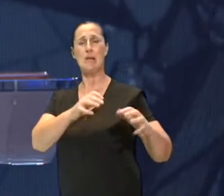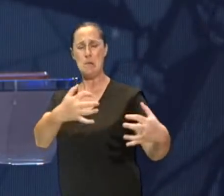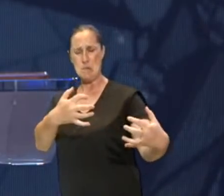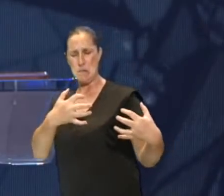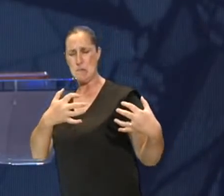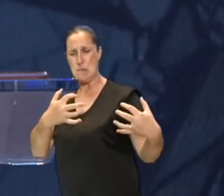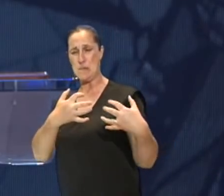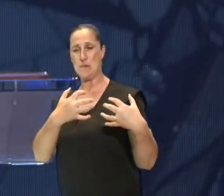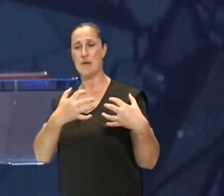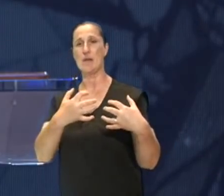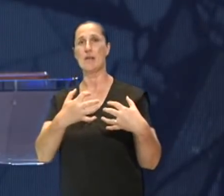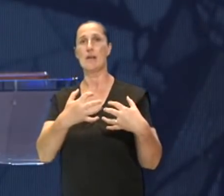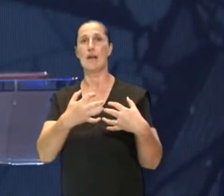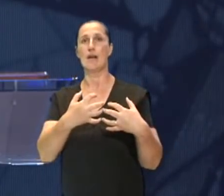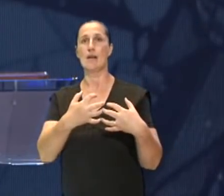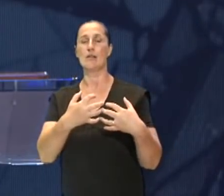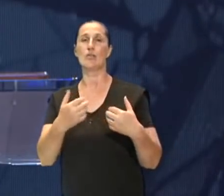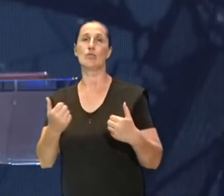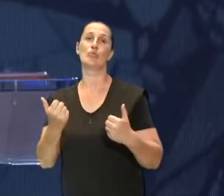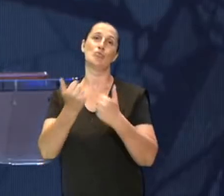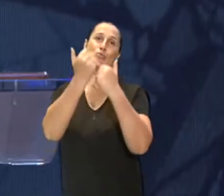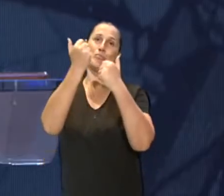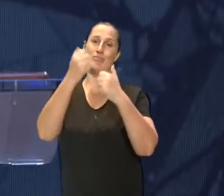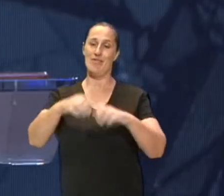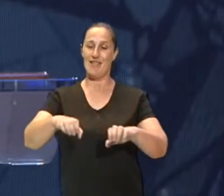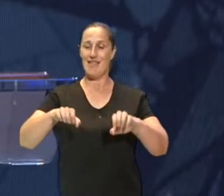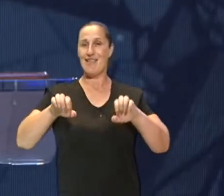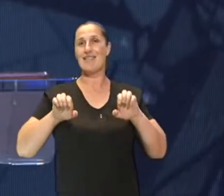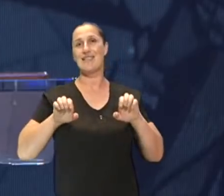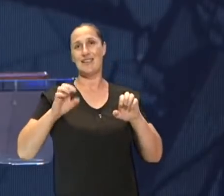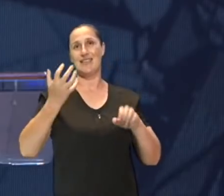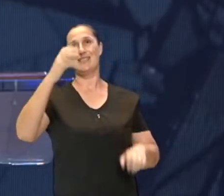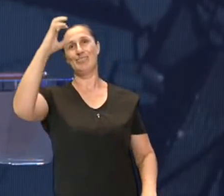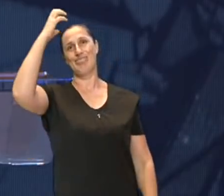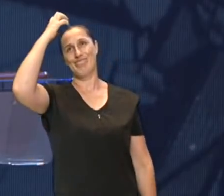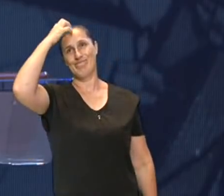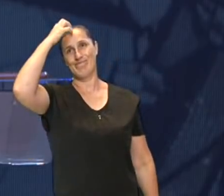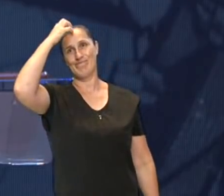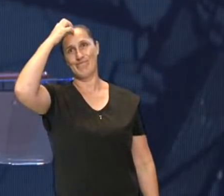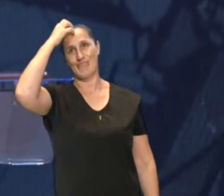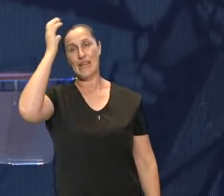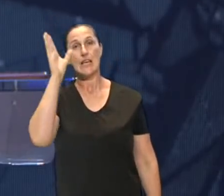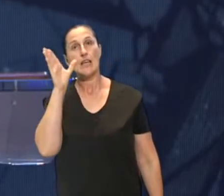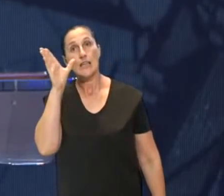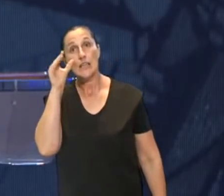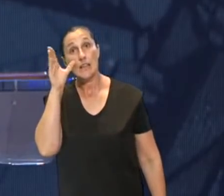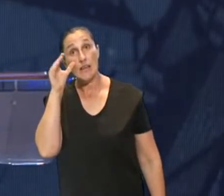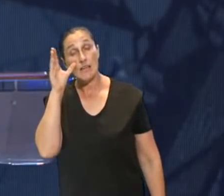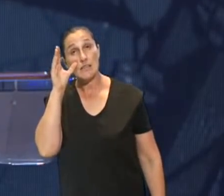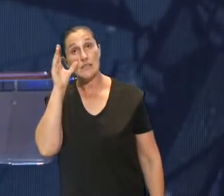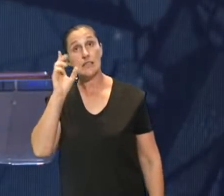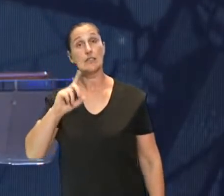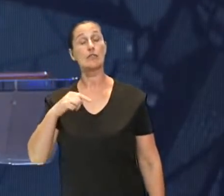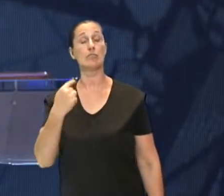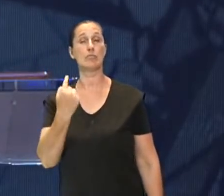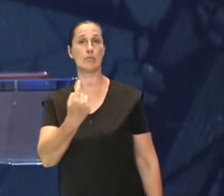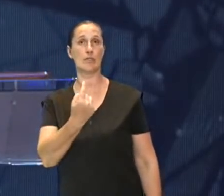tempo sobre a mesma pessoa, o rei Ezequias. E é interessante que a